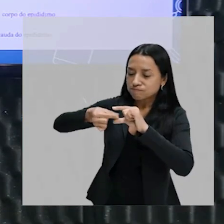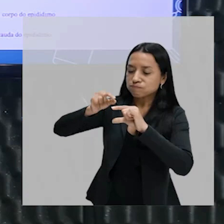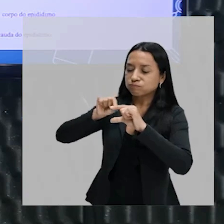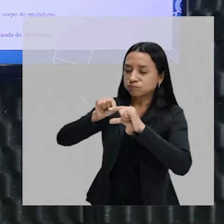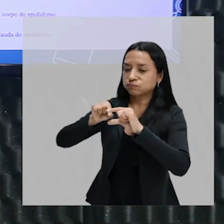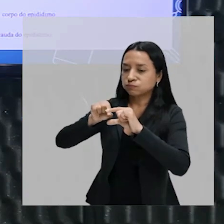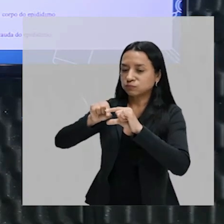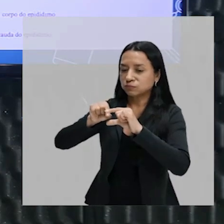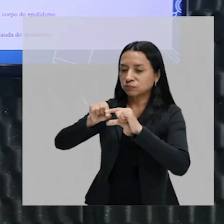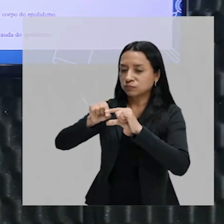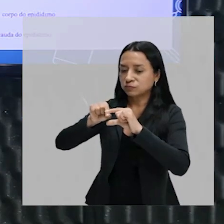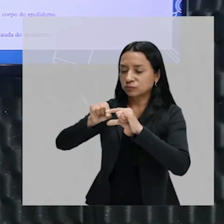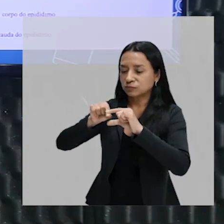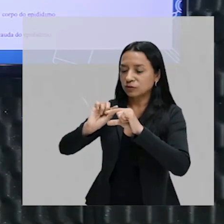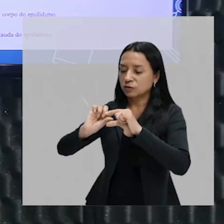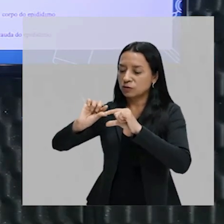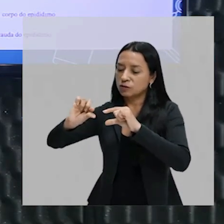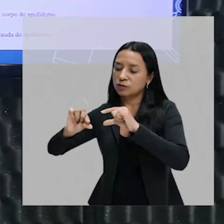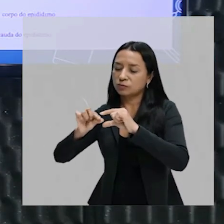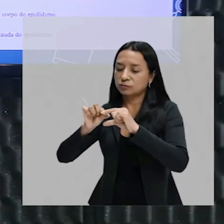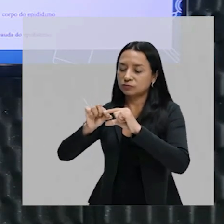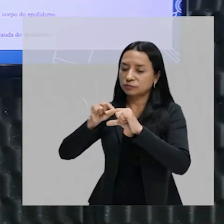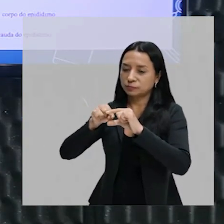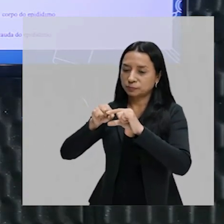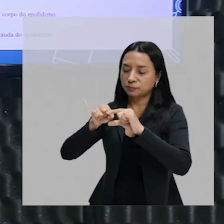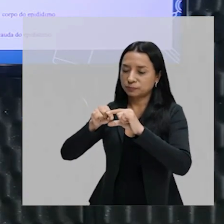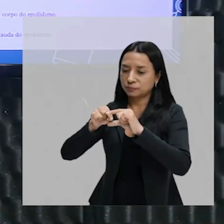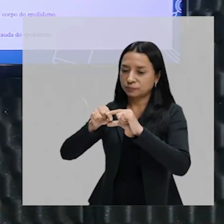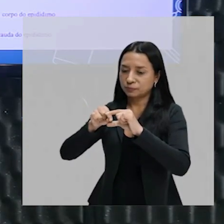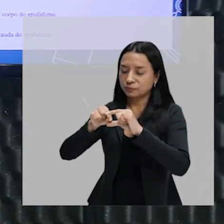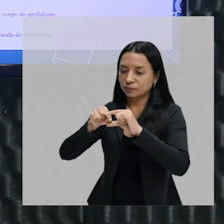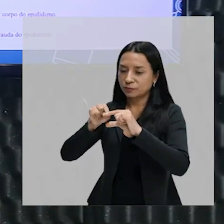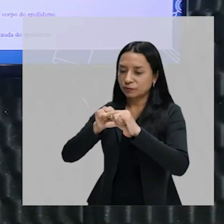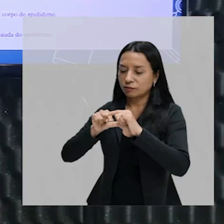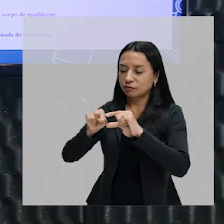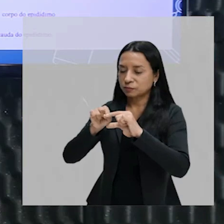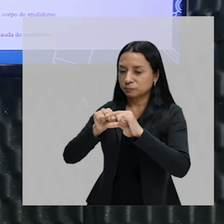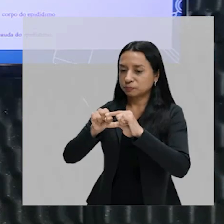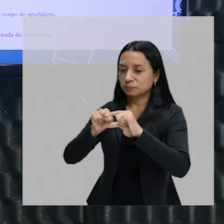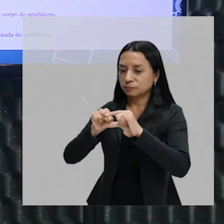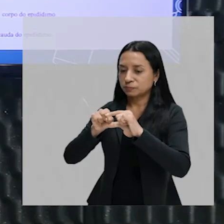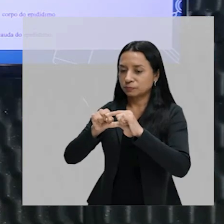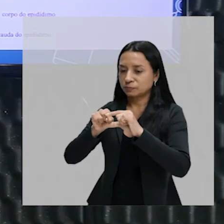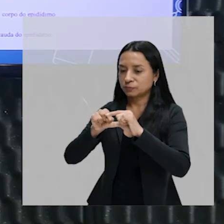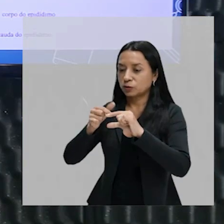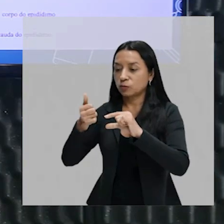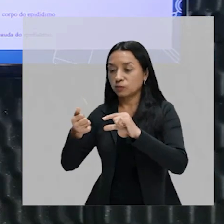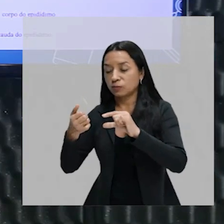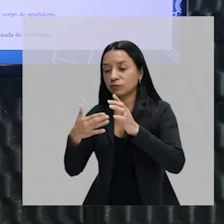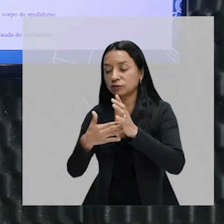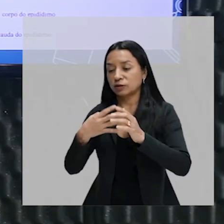ali dentro para caber dentro do lóbulo tá bom e ali dentro do de cada lóbula a gente encontra de uma quatro